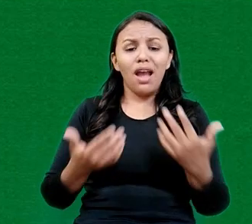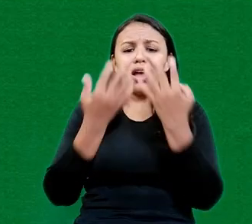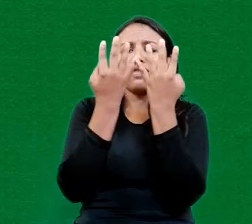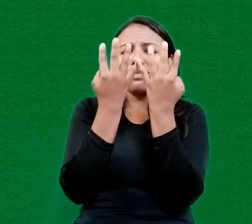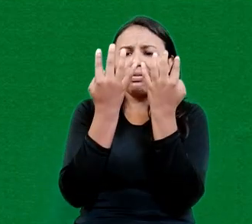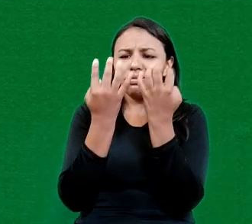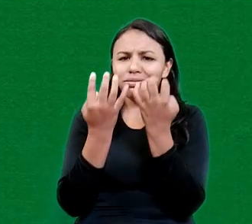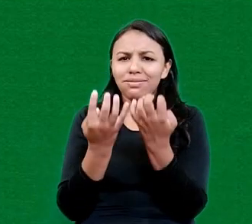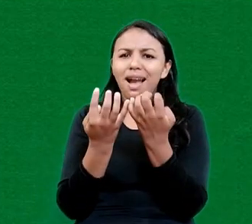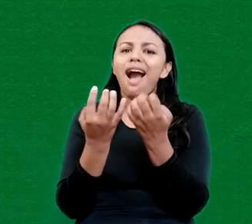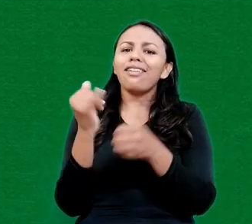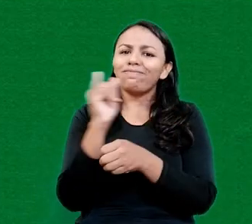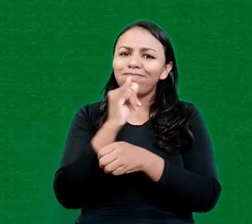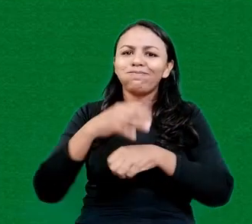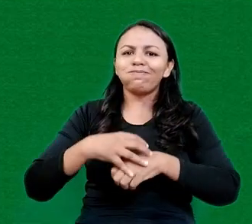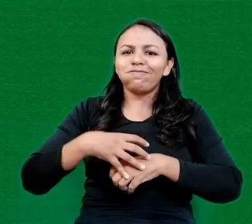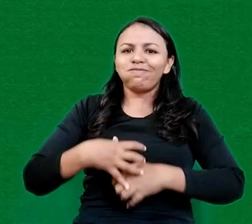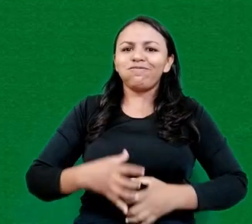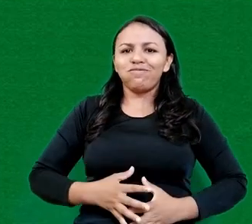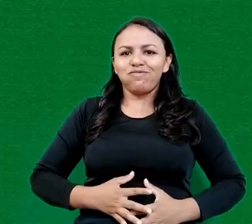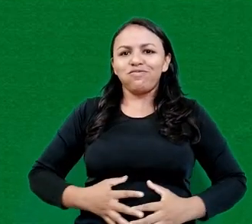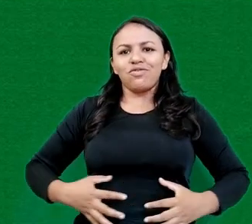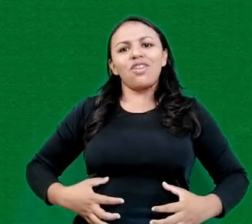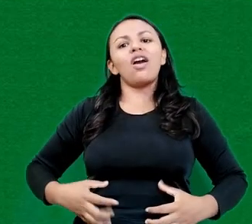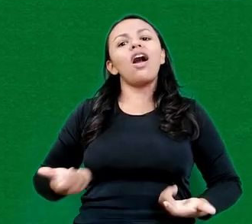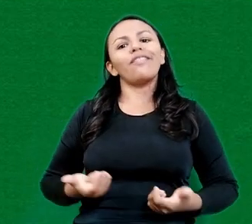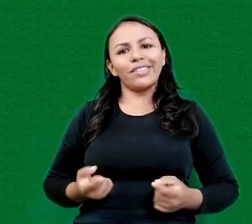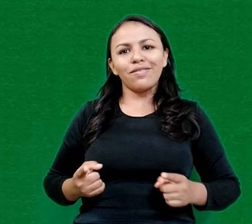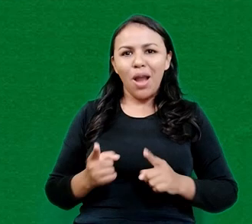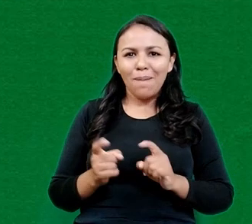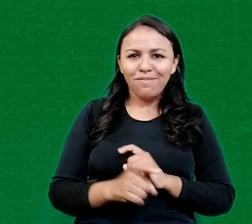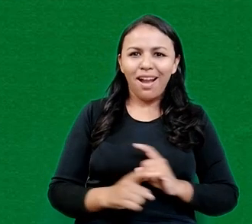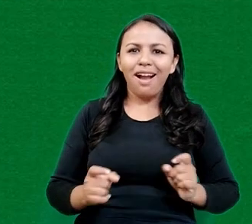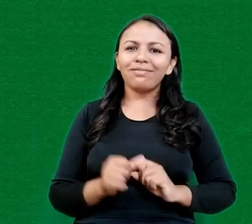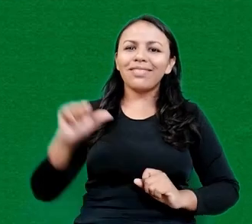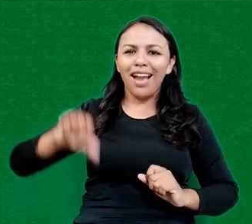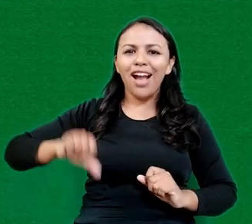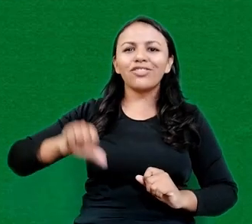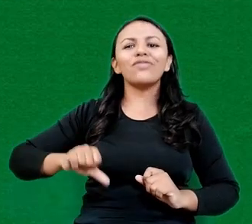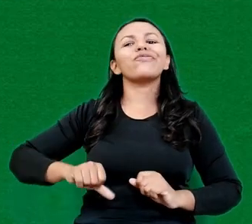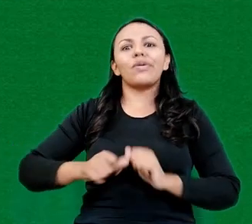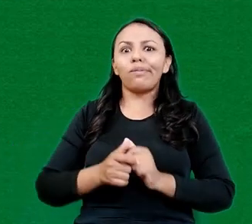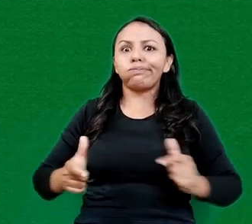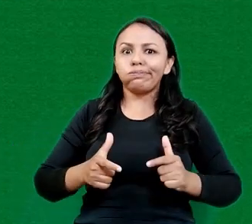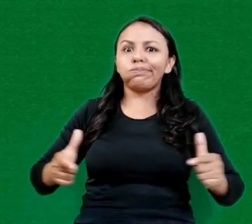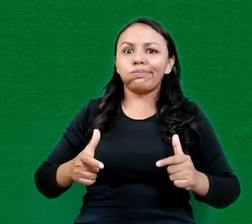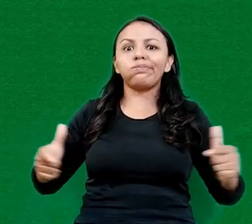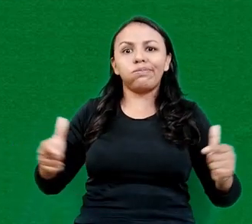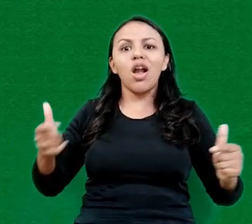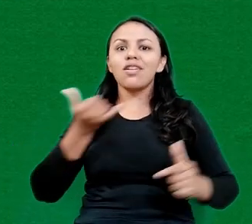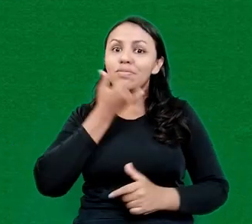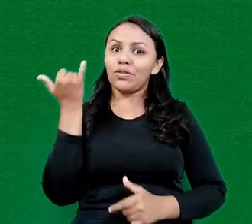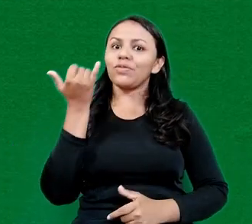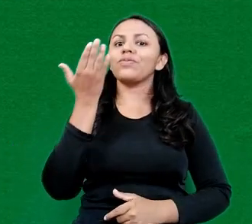e inflamando essa mucosa intestinal e aumentando essa população de bactérias gram-negativas, visto o que eu consumo.